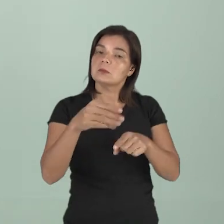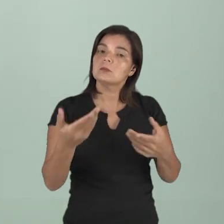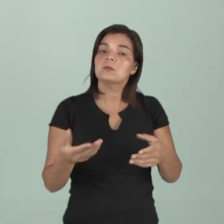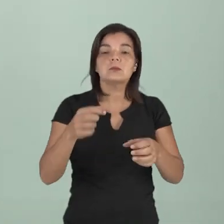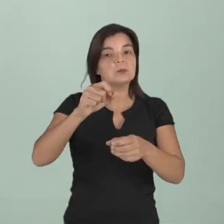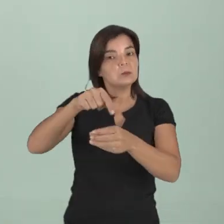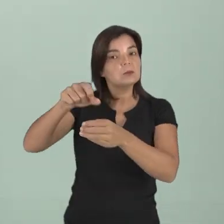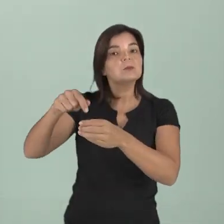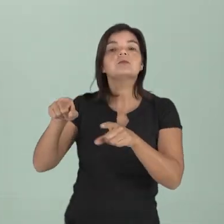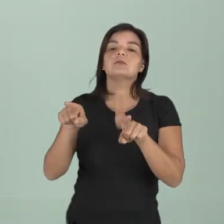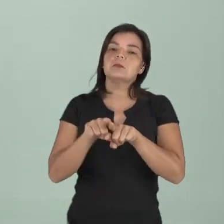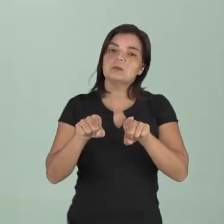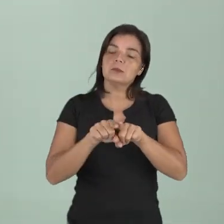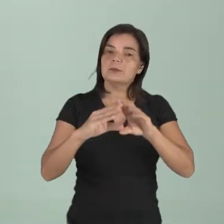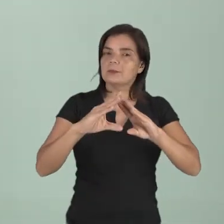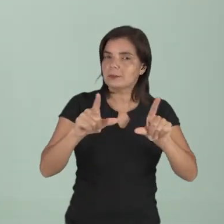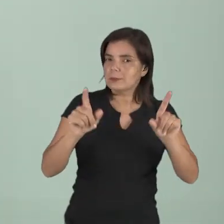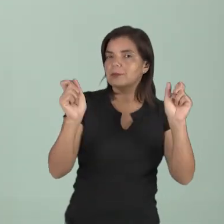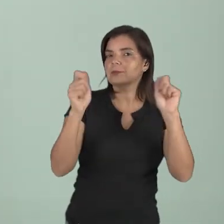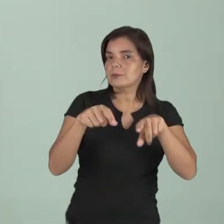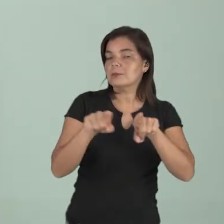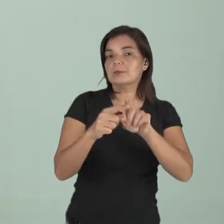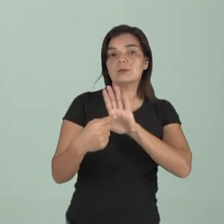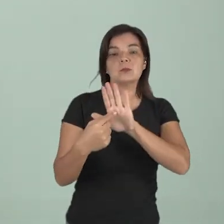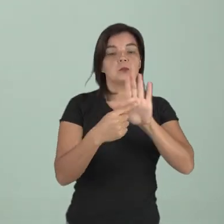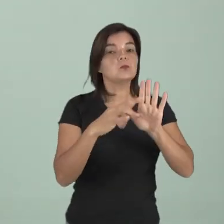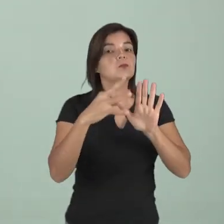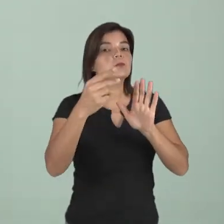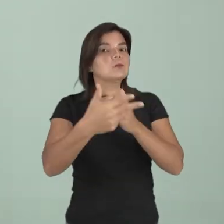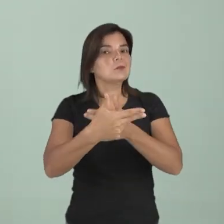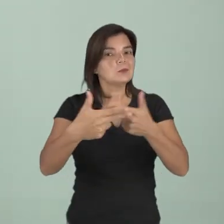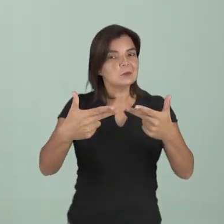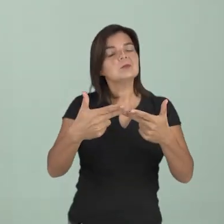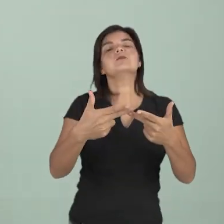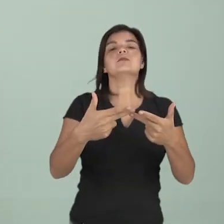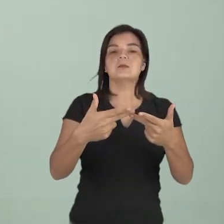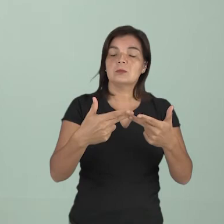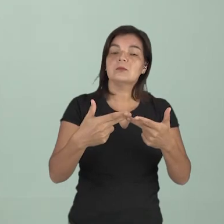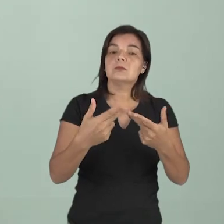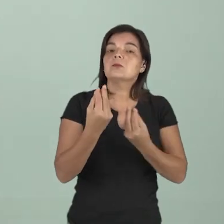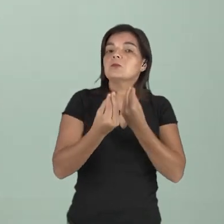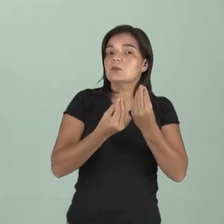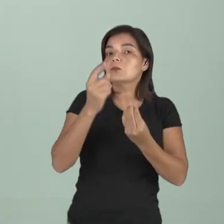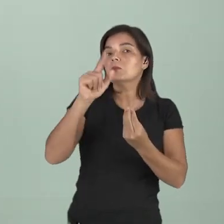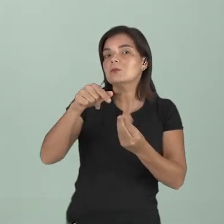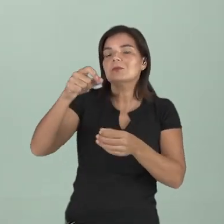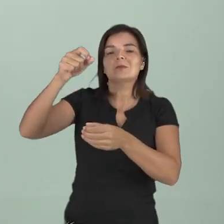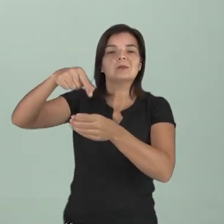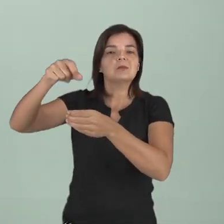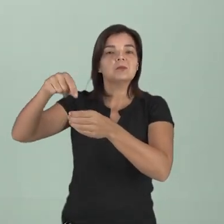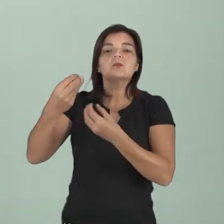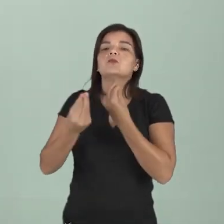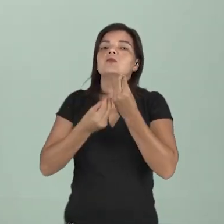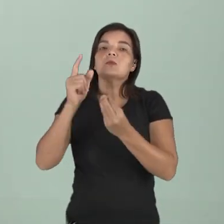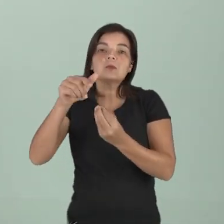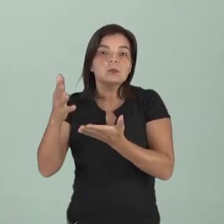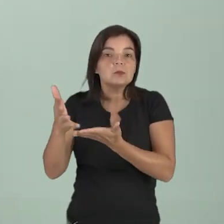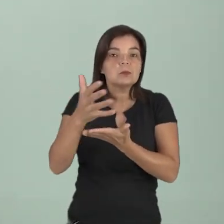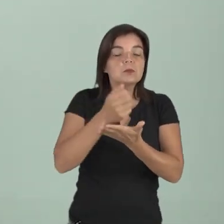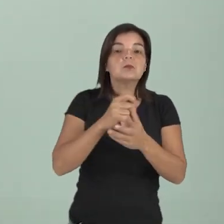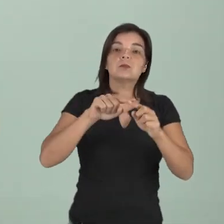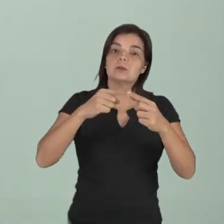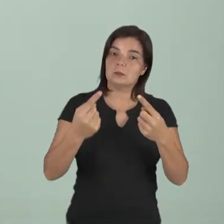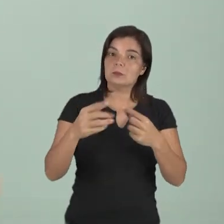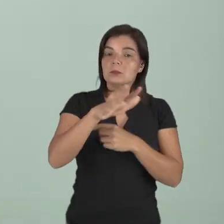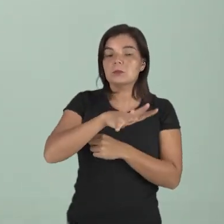forma de produção, certo? É claro que a gente poderia citar todos os produtos e formas e como é plantado, como é colhido, mas